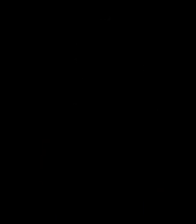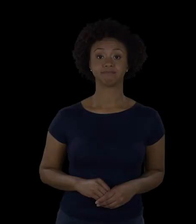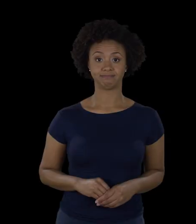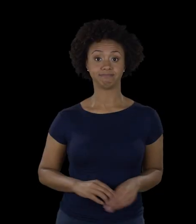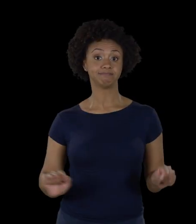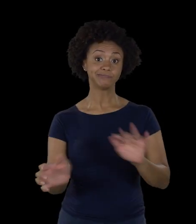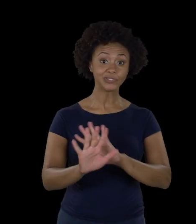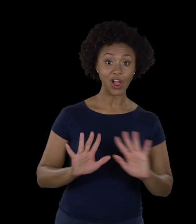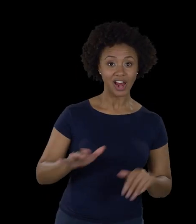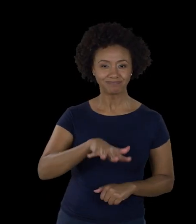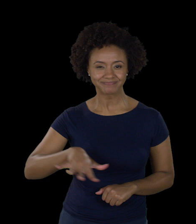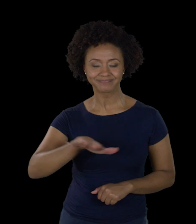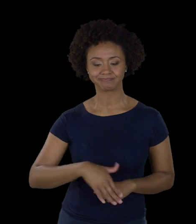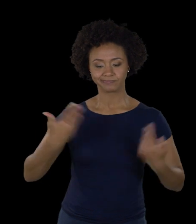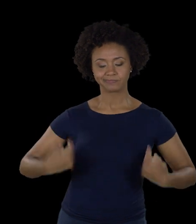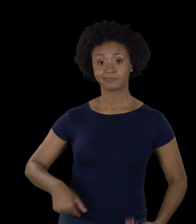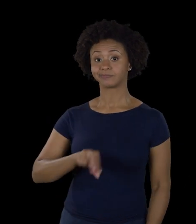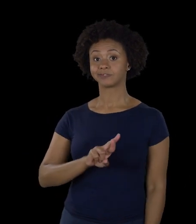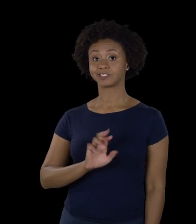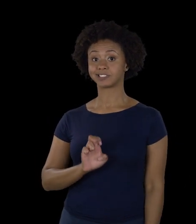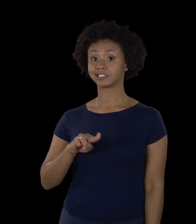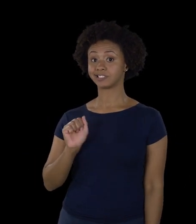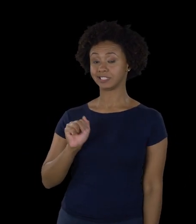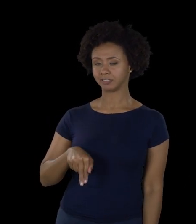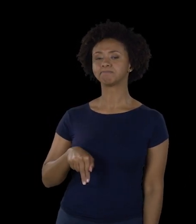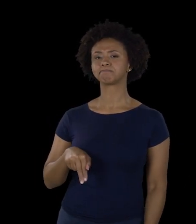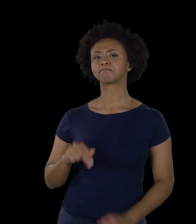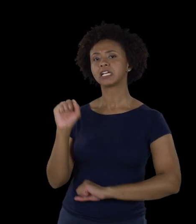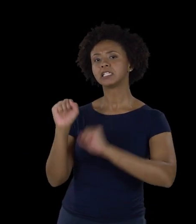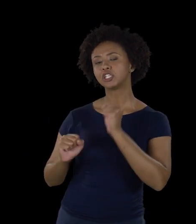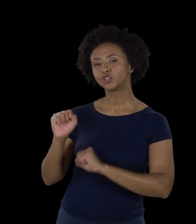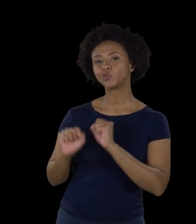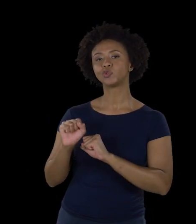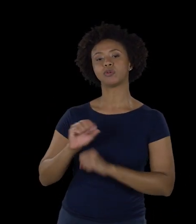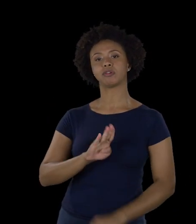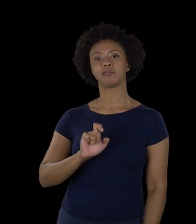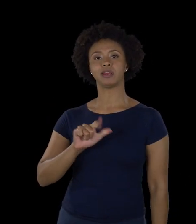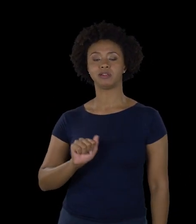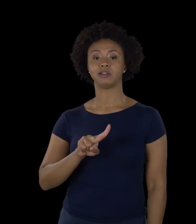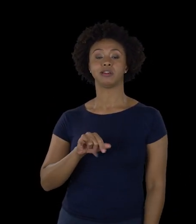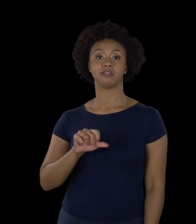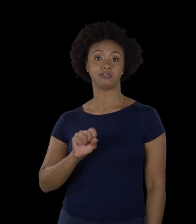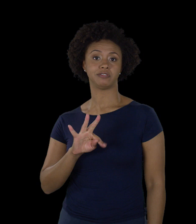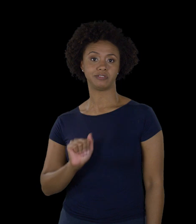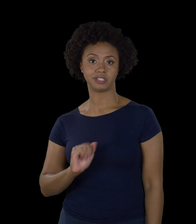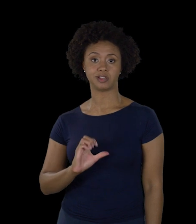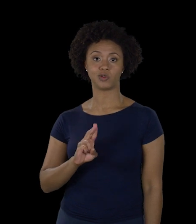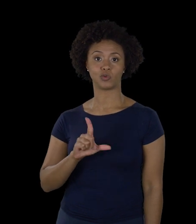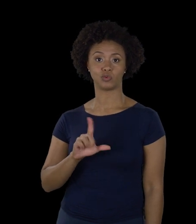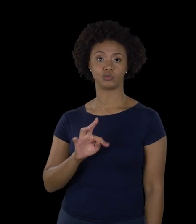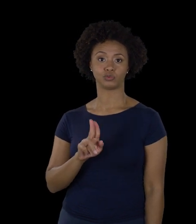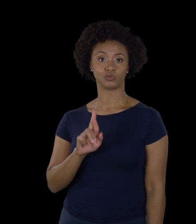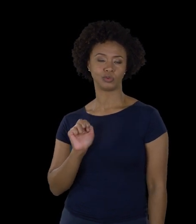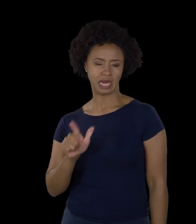Olá a todos, meu nome é Renan, eu sou da editora Bela Vista Cultural e estou